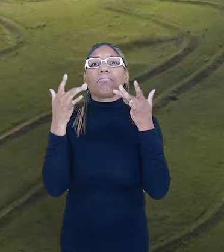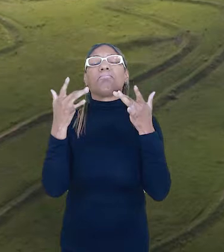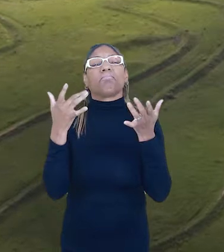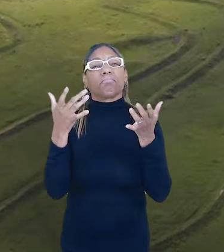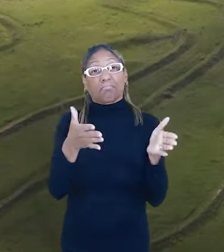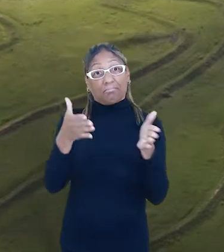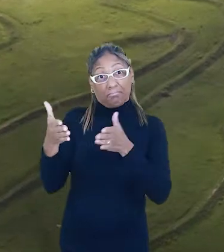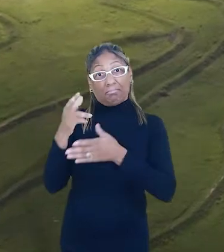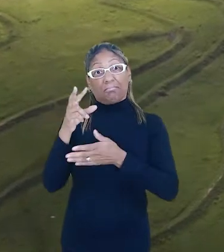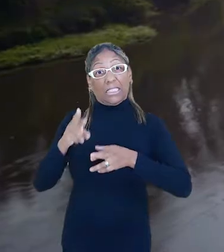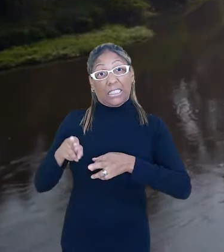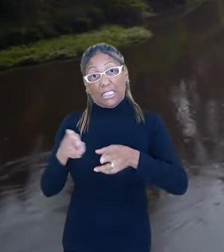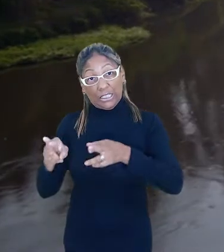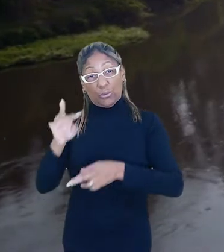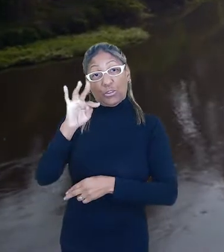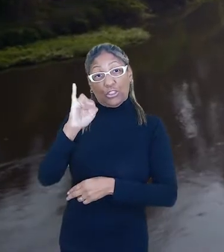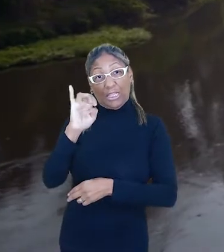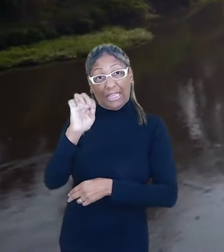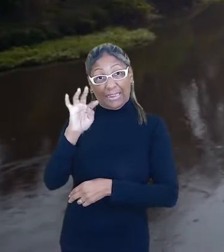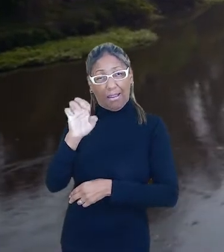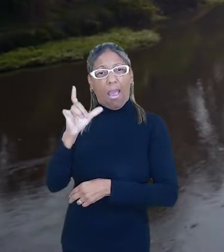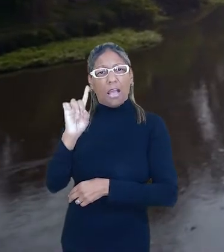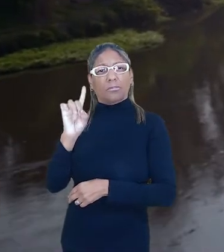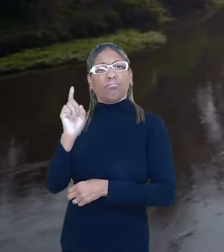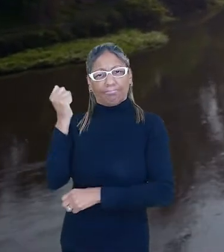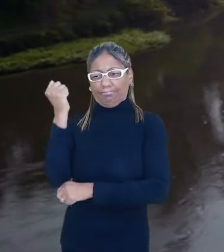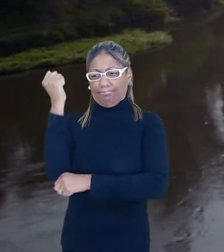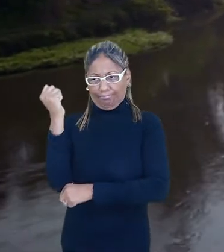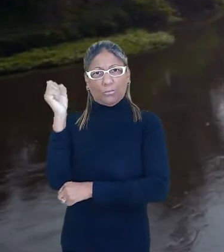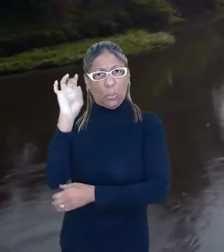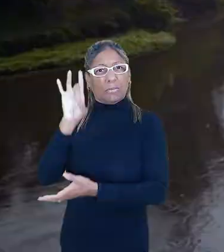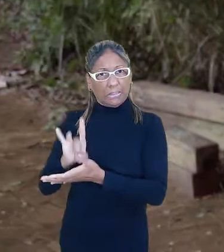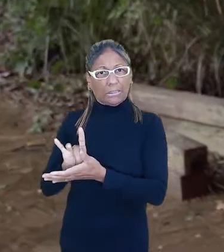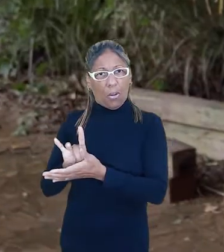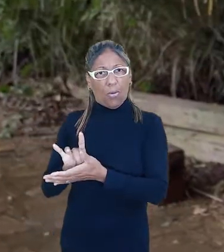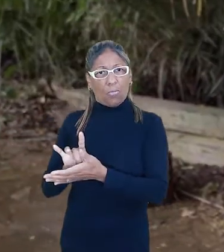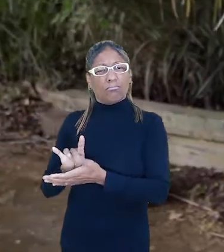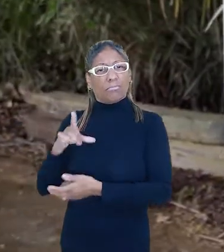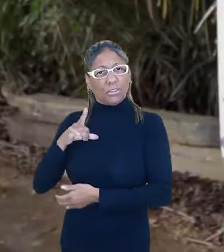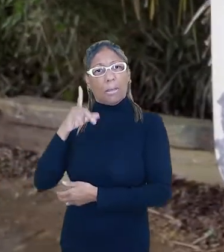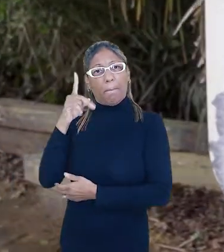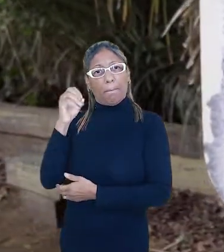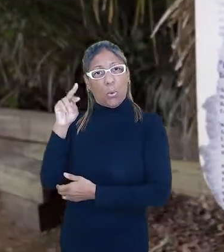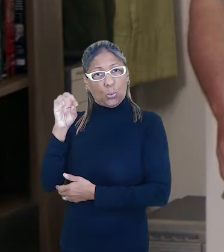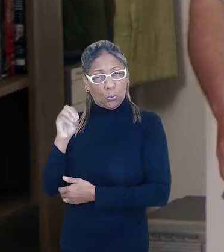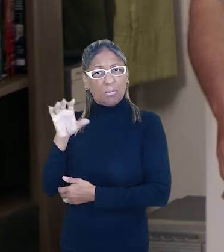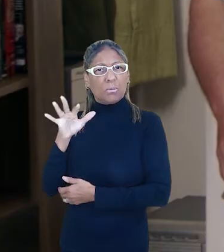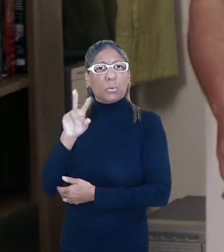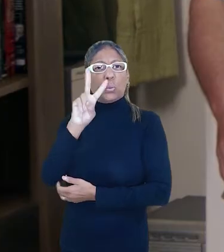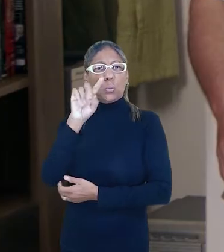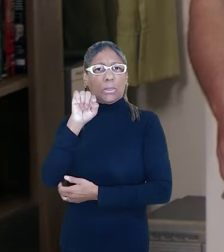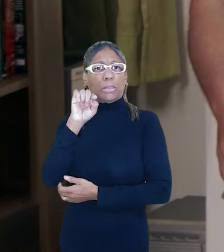à margem esquerda do Rio Tietê, onde era realmente o porto, né? Onde partiam os monçoeiros, com um público de 2